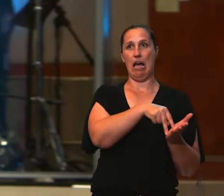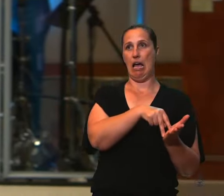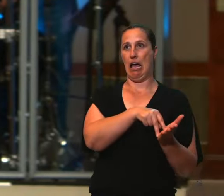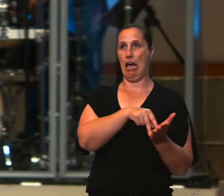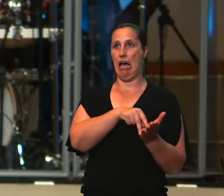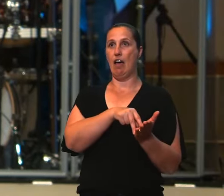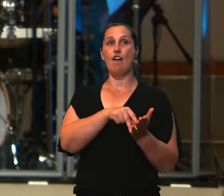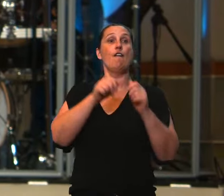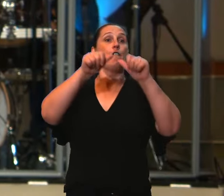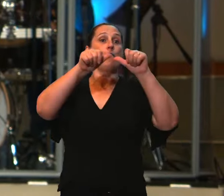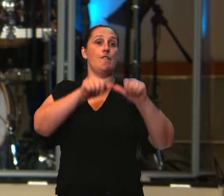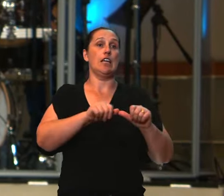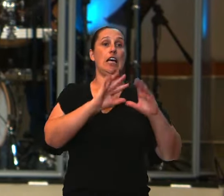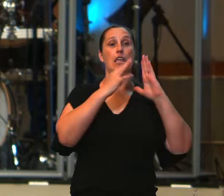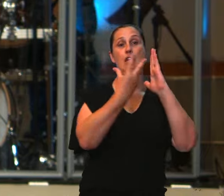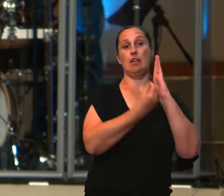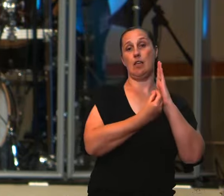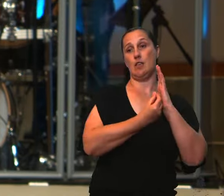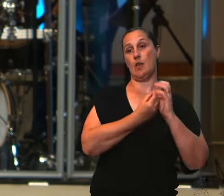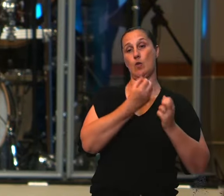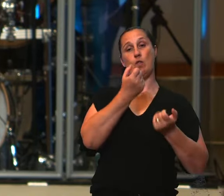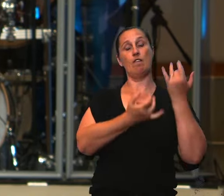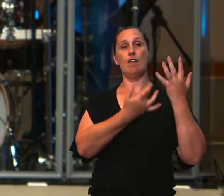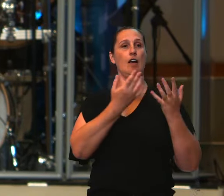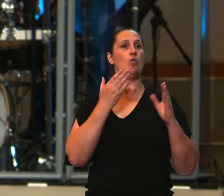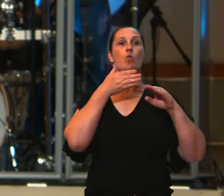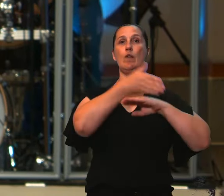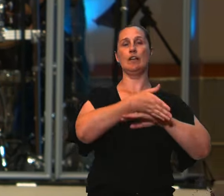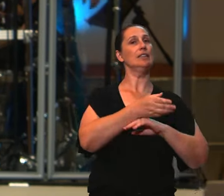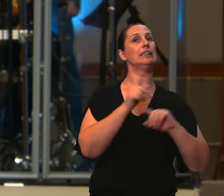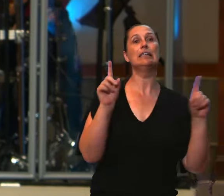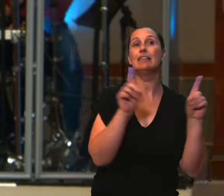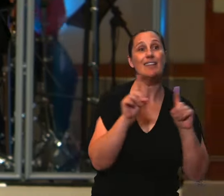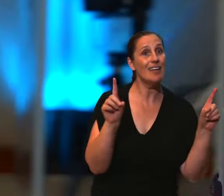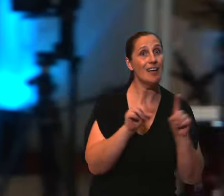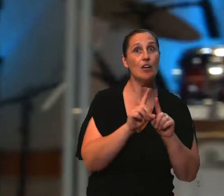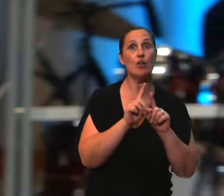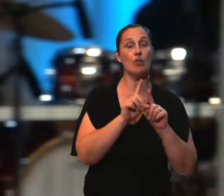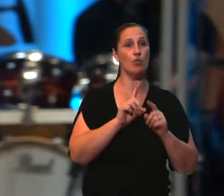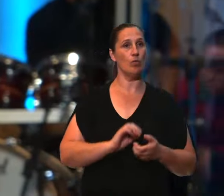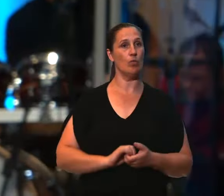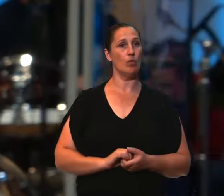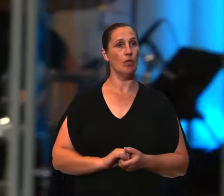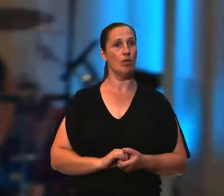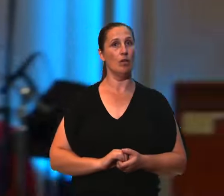não entra não ele entra deve est passando por aqui